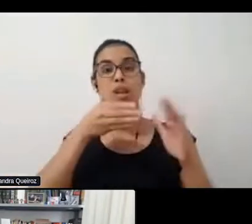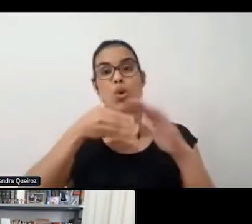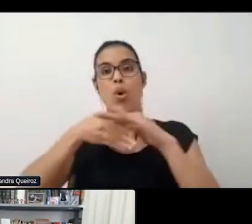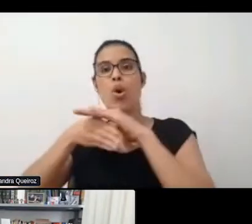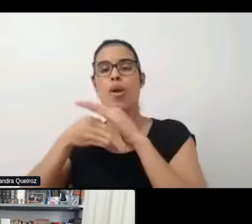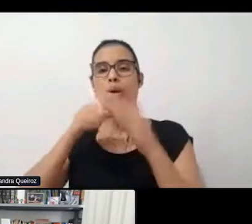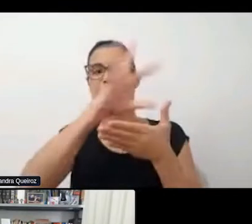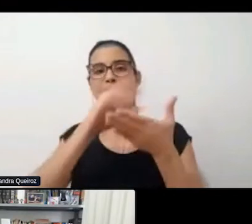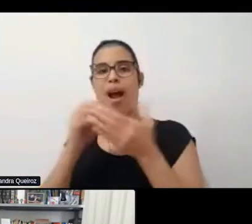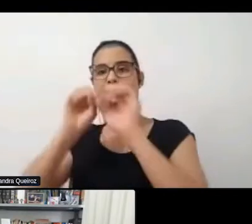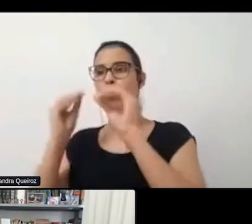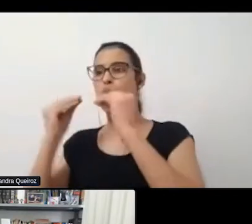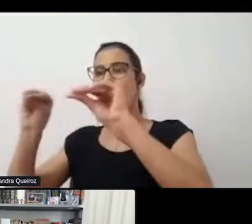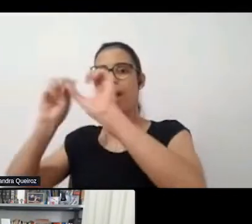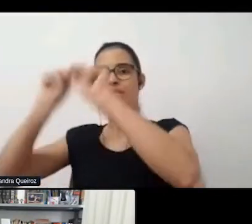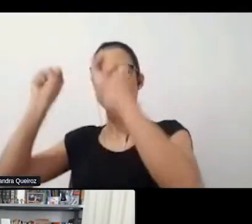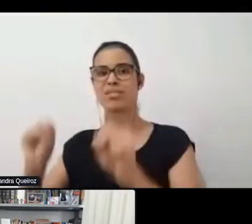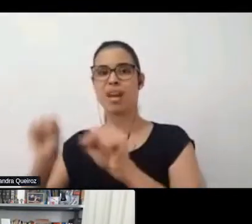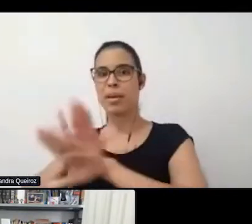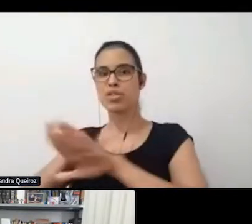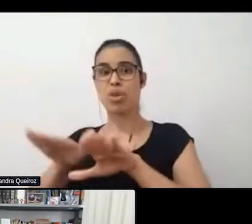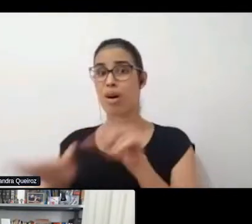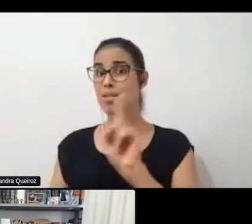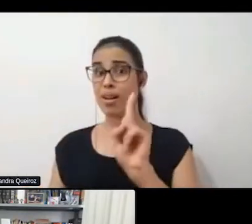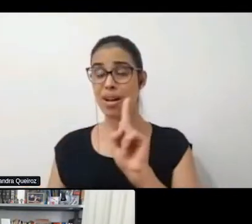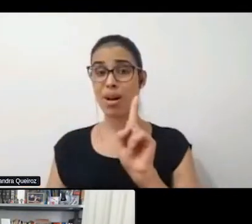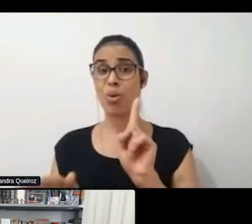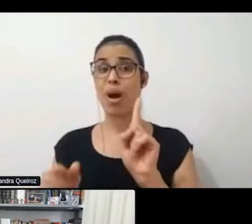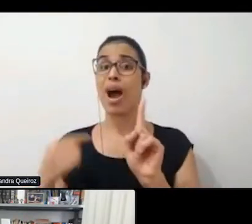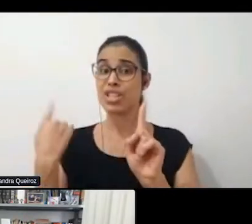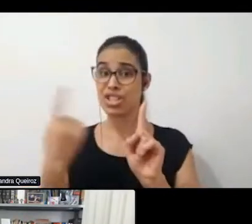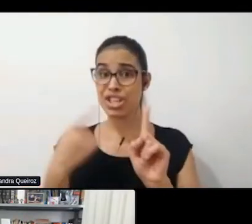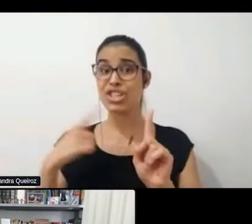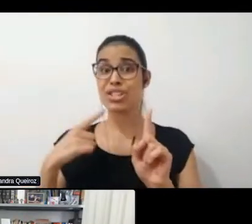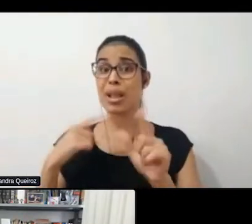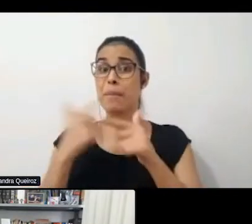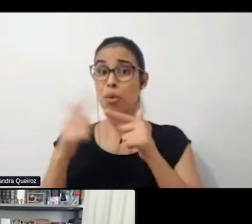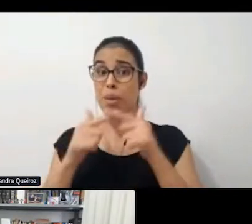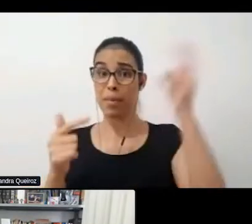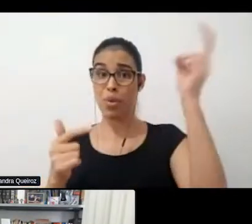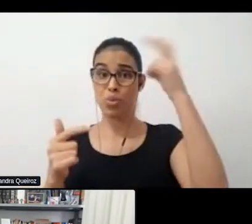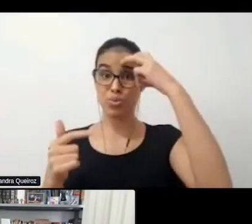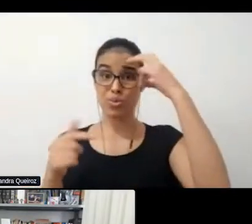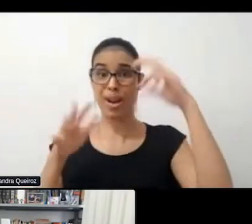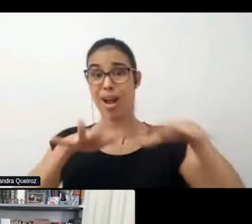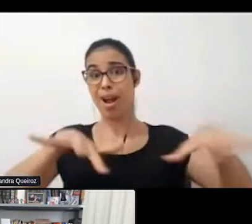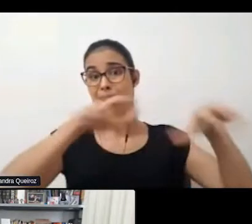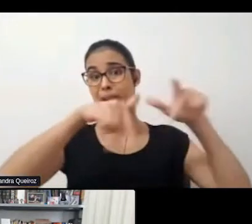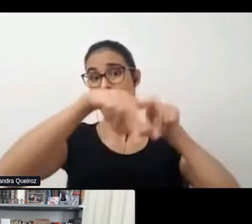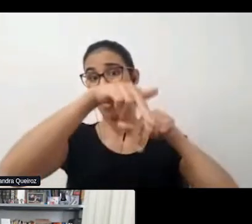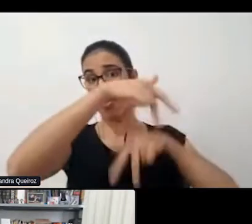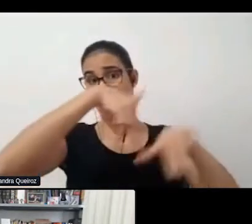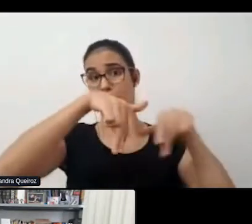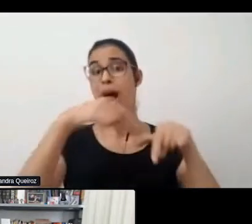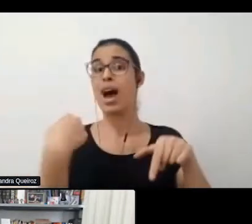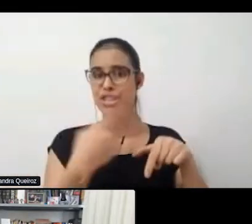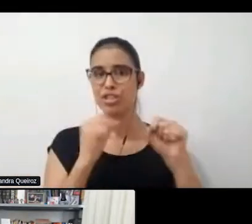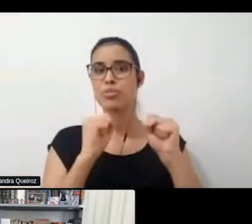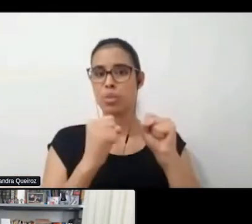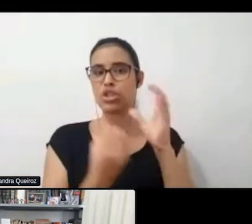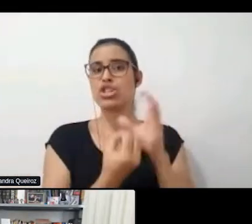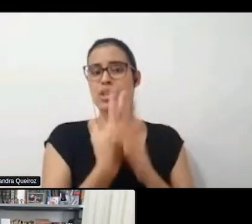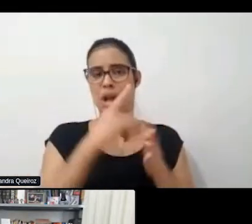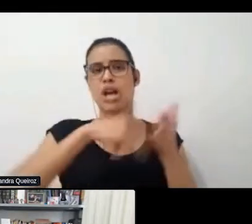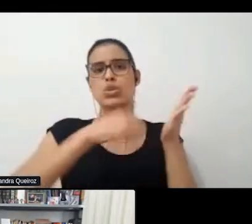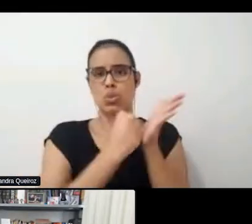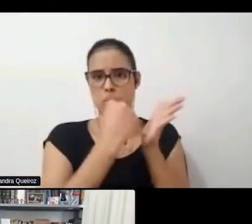extremamente cultural. A gente pode desenvolver ali manuais, documentação para o desenvolvedor. Eu